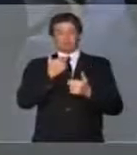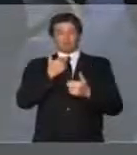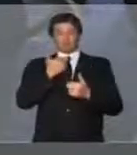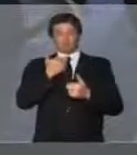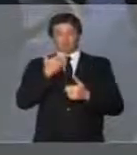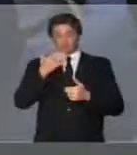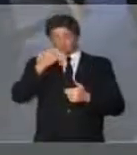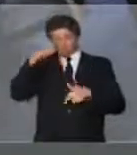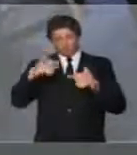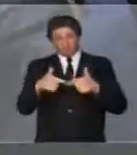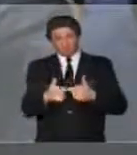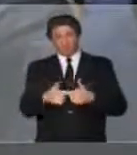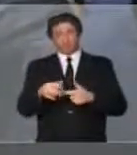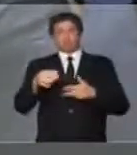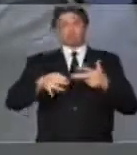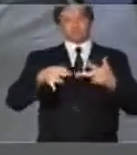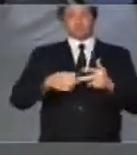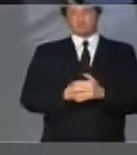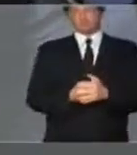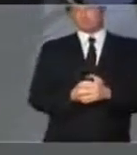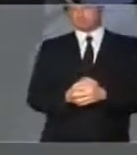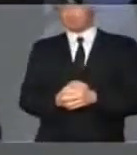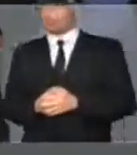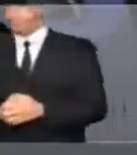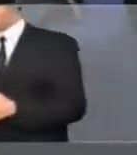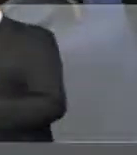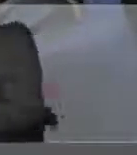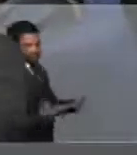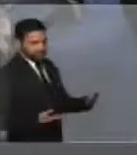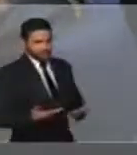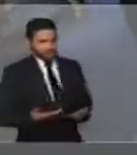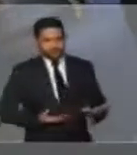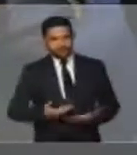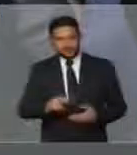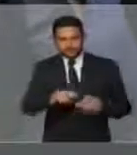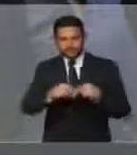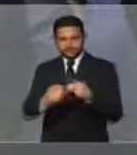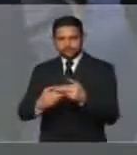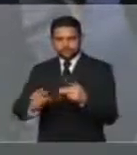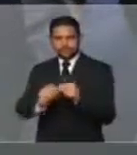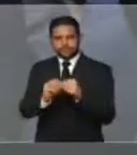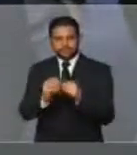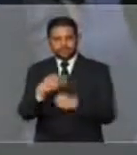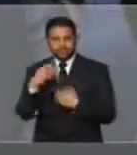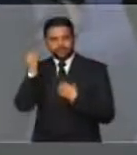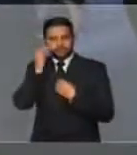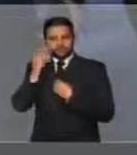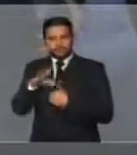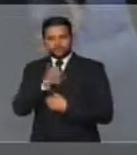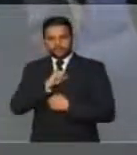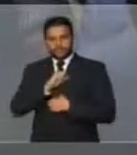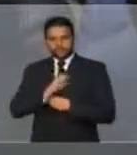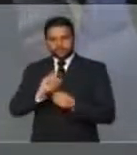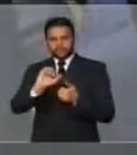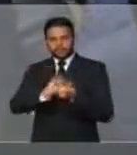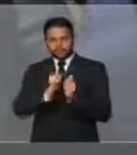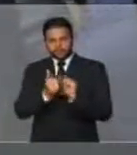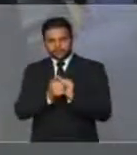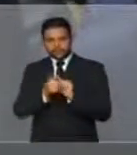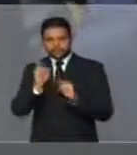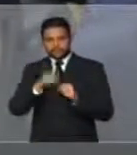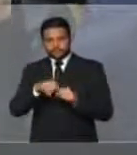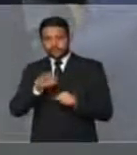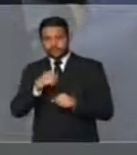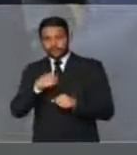aos trabalhadores do judiciário, aos servidores, exatamente o ônus de arcar com um ajuste que é